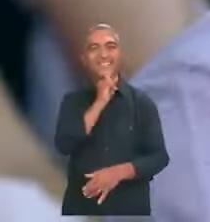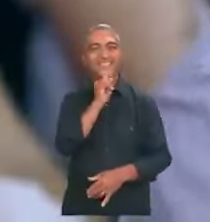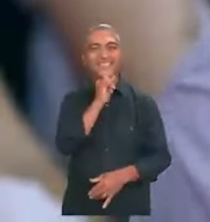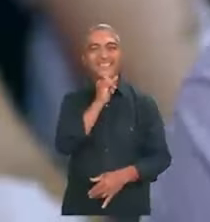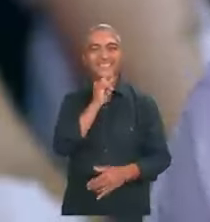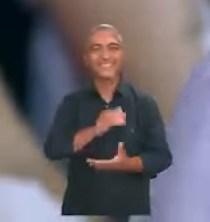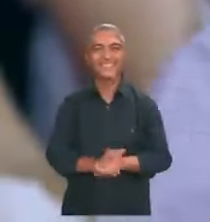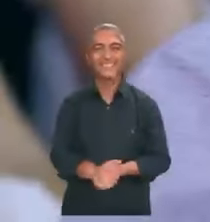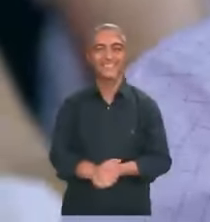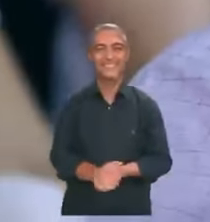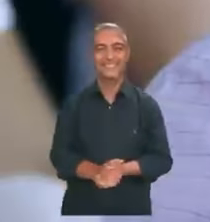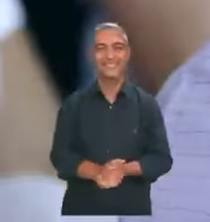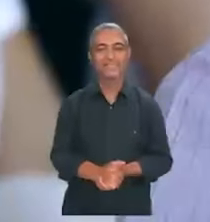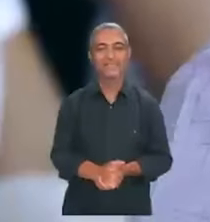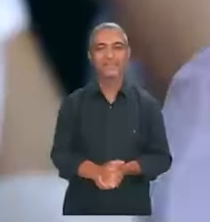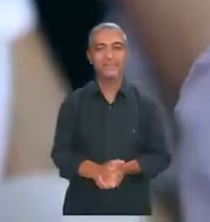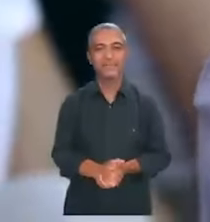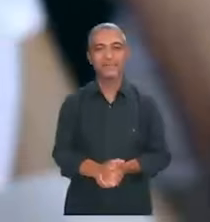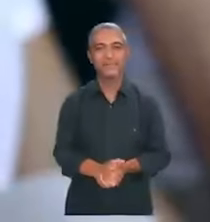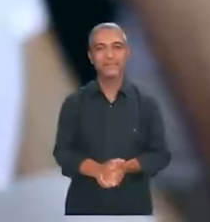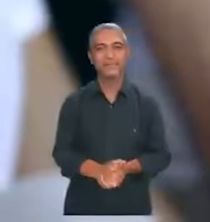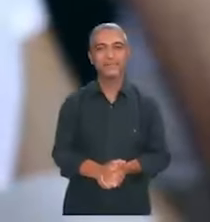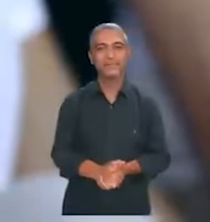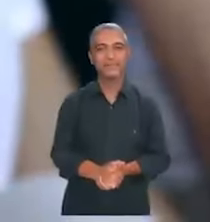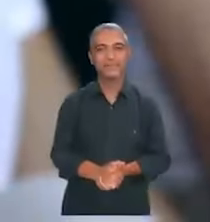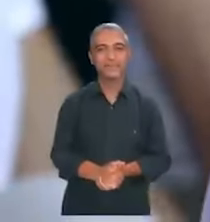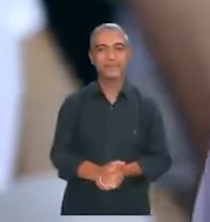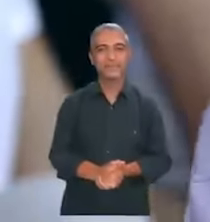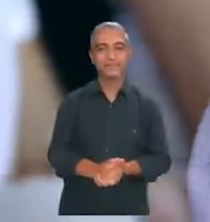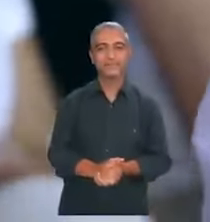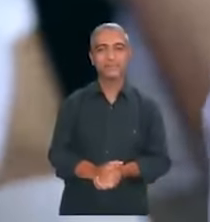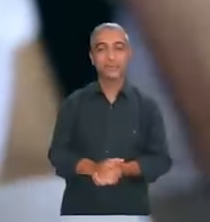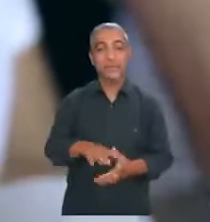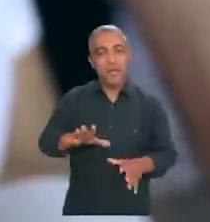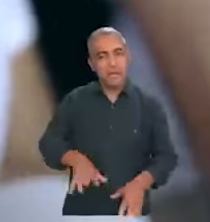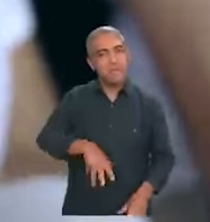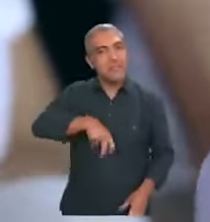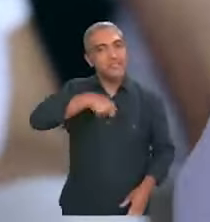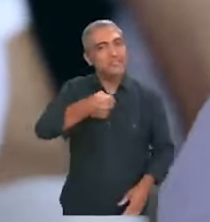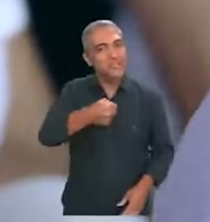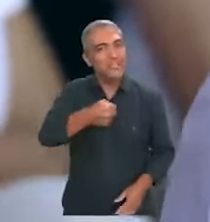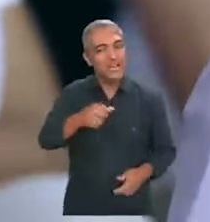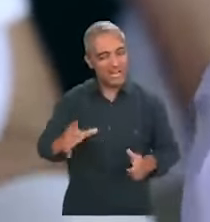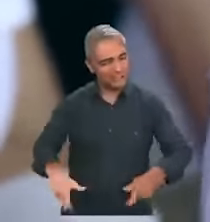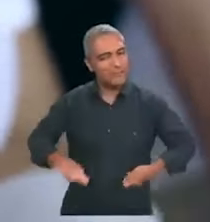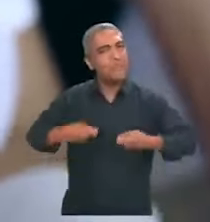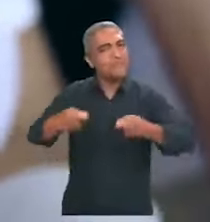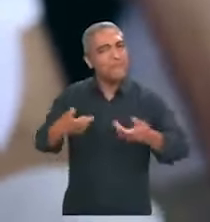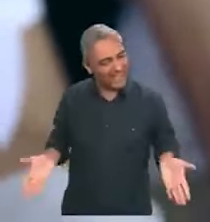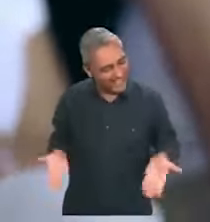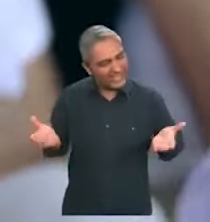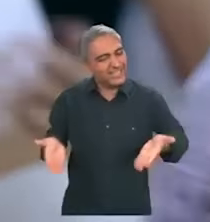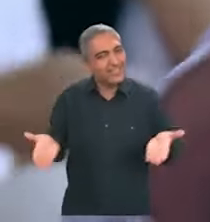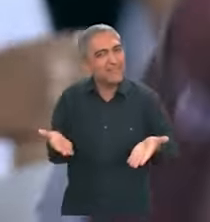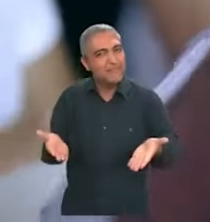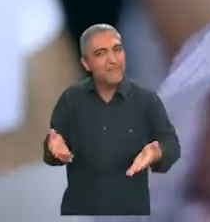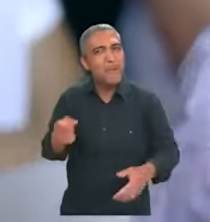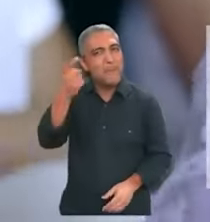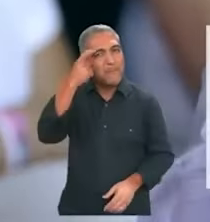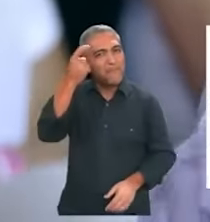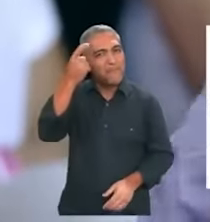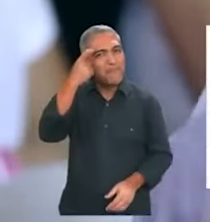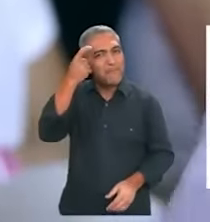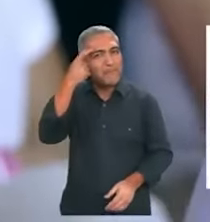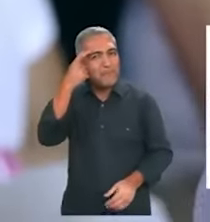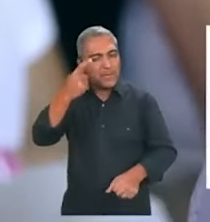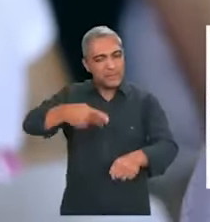exemplo, estudo de caso, vai encorajar todo mundo a entender também o que nós estamos falando. Pense num país bem grande, não